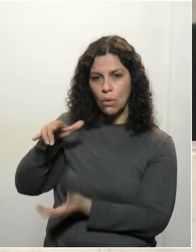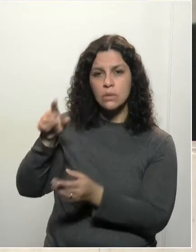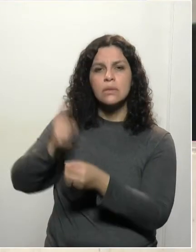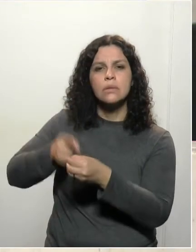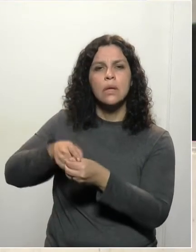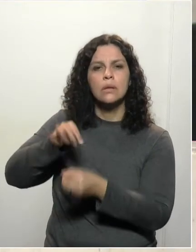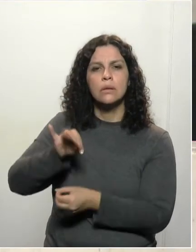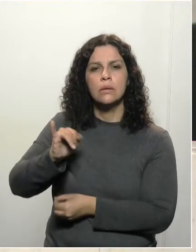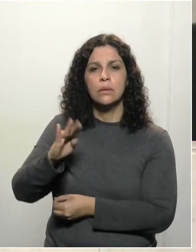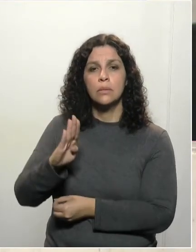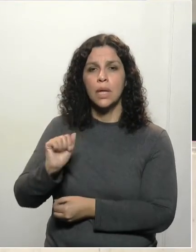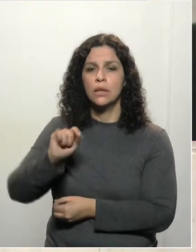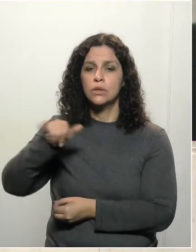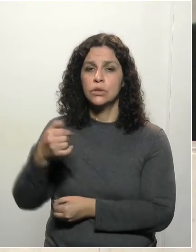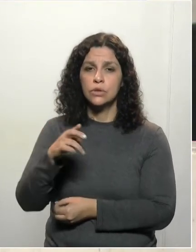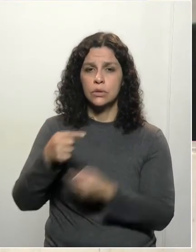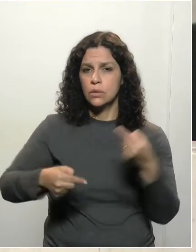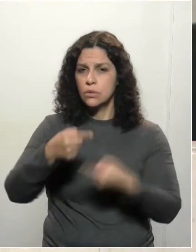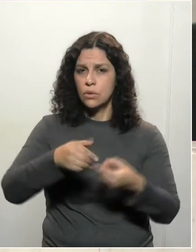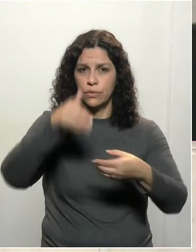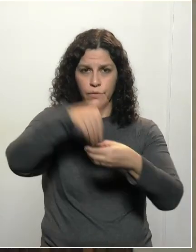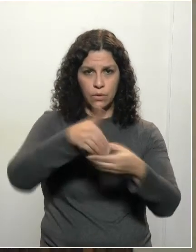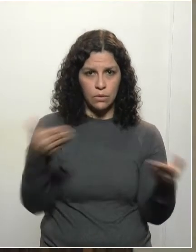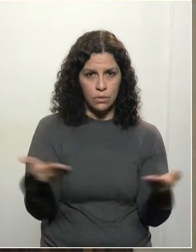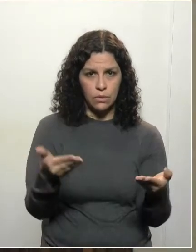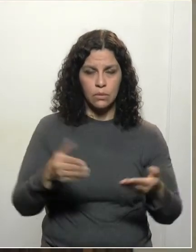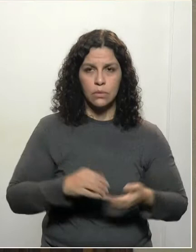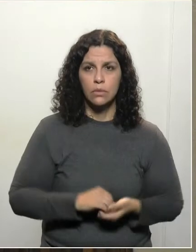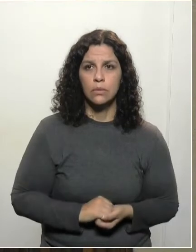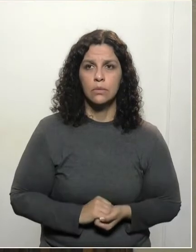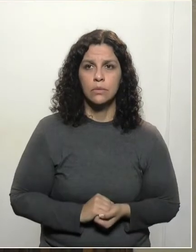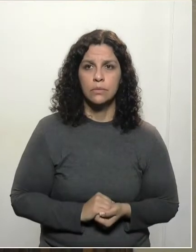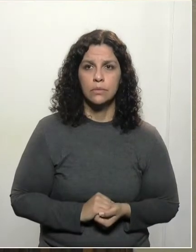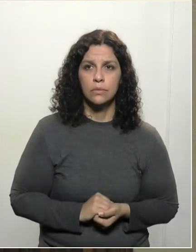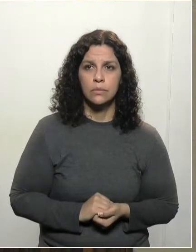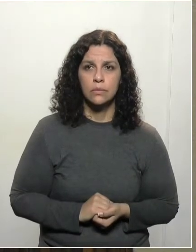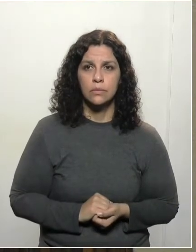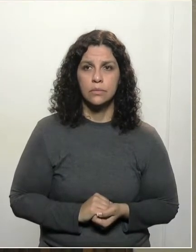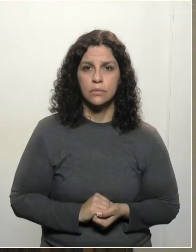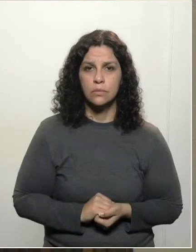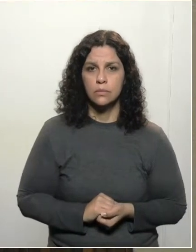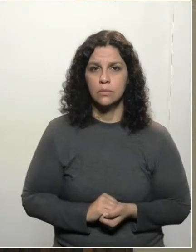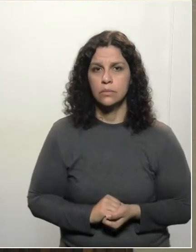Em discussão. Em votação, votando.